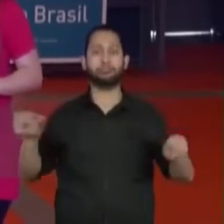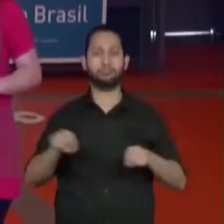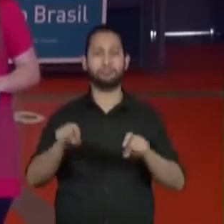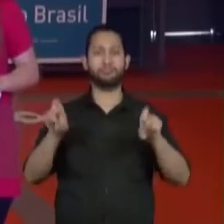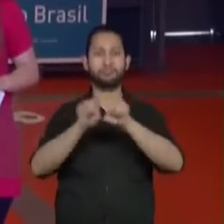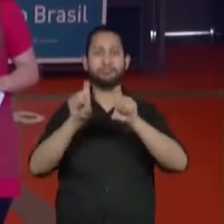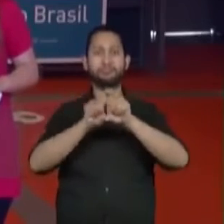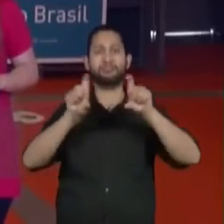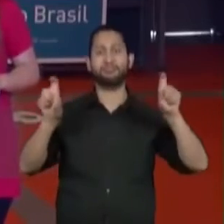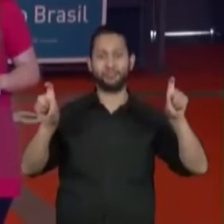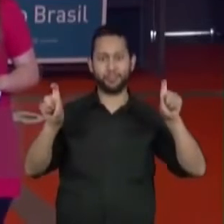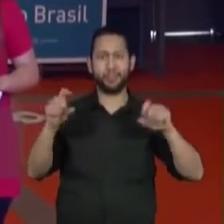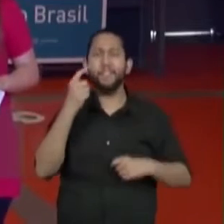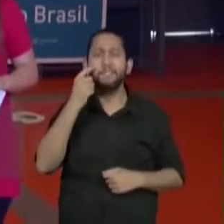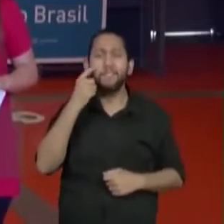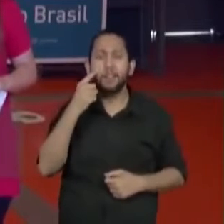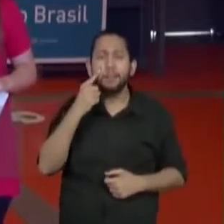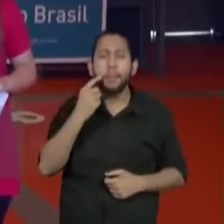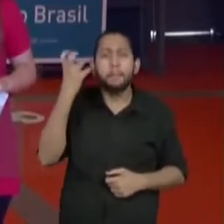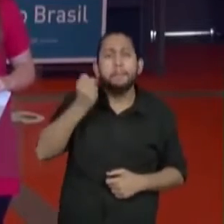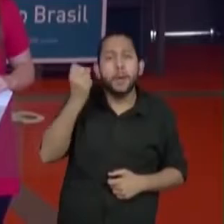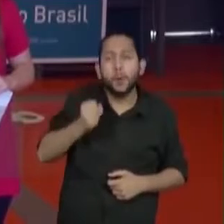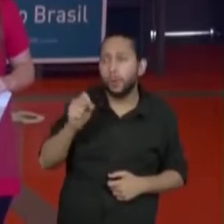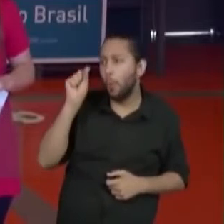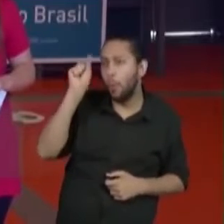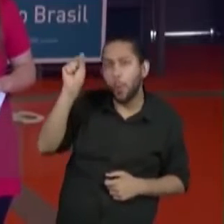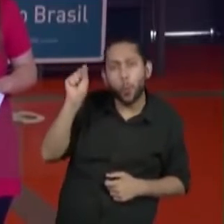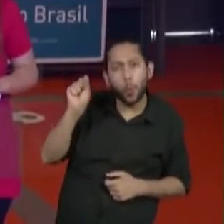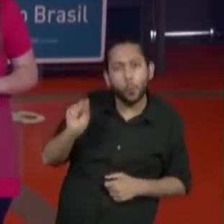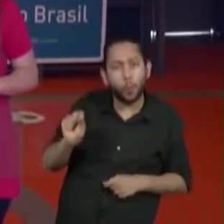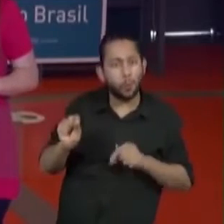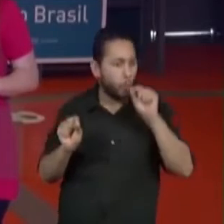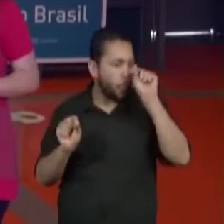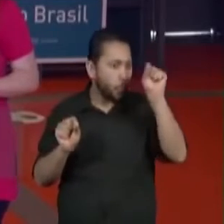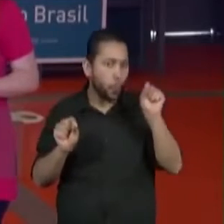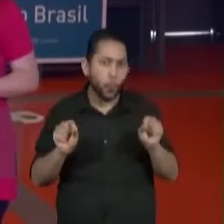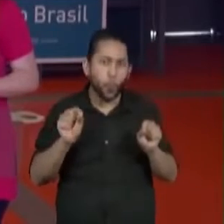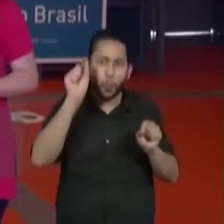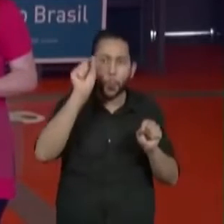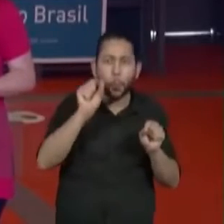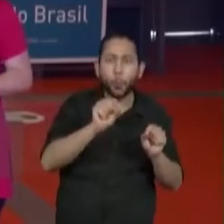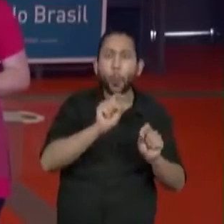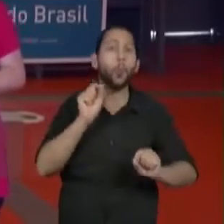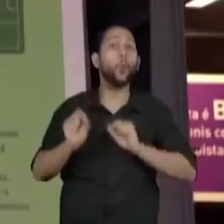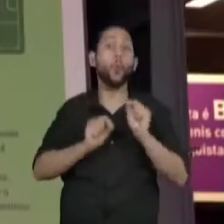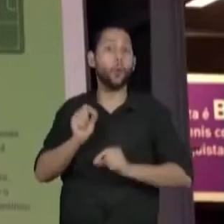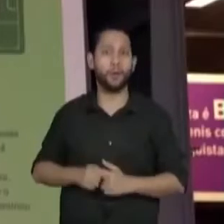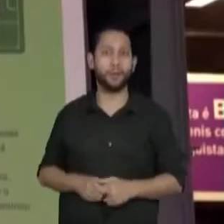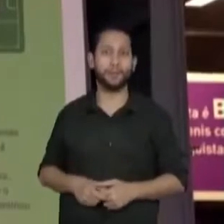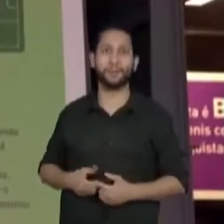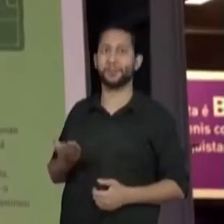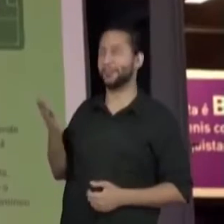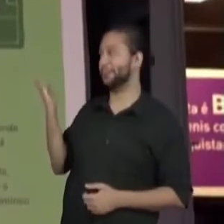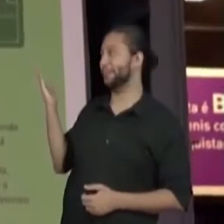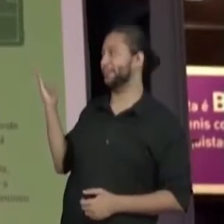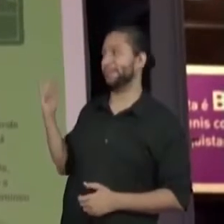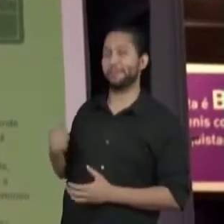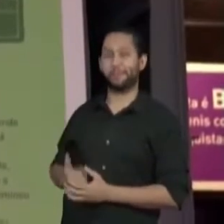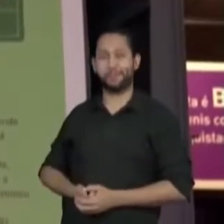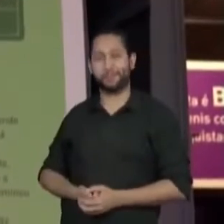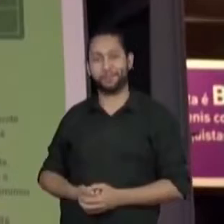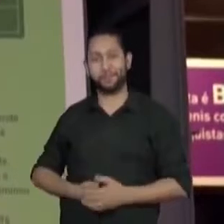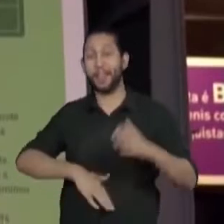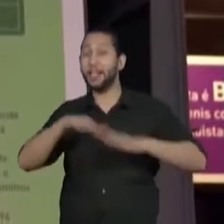esquematizados vários esquemas táticos. Mas olhem só que curioso o que temos aqui em cima. Às vezes o futebol